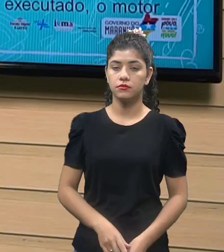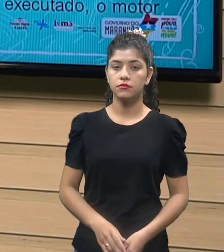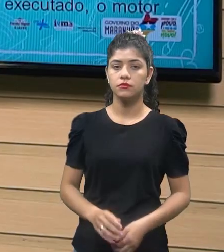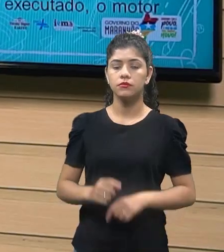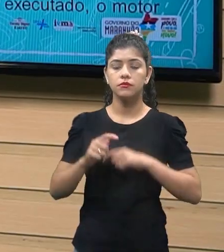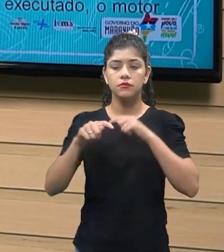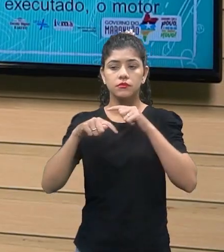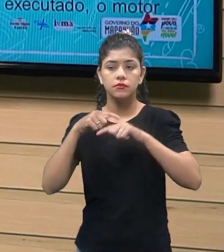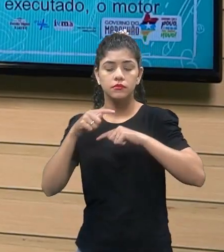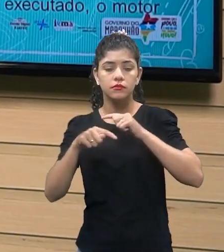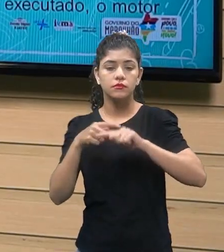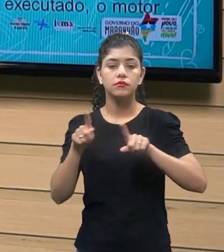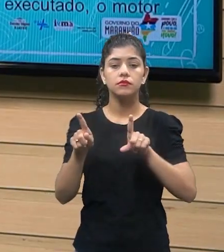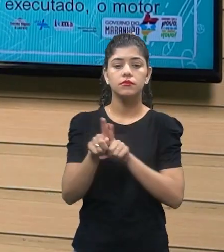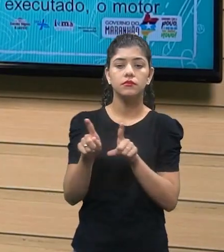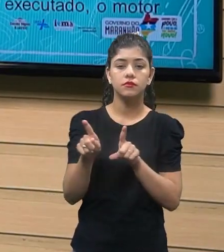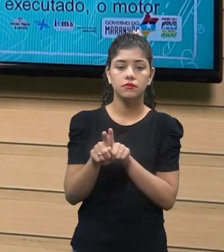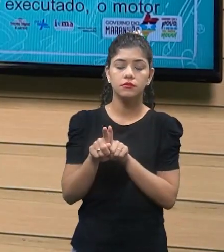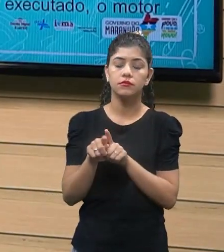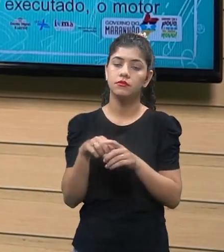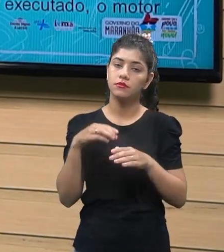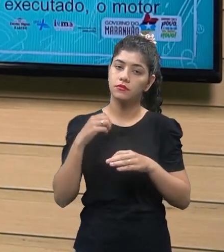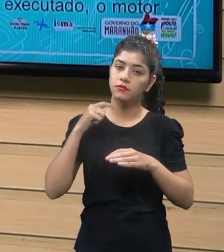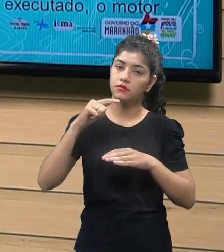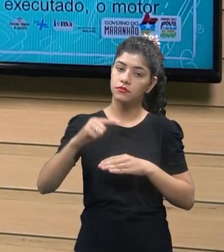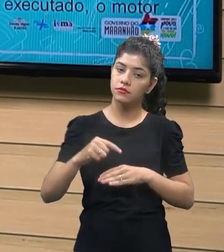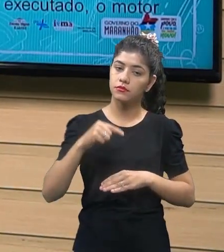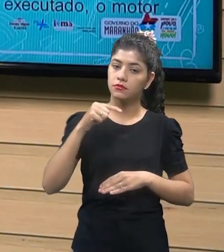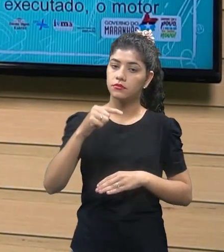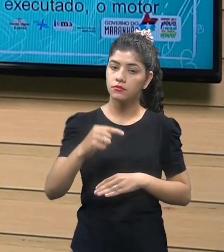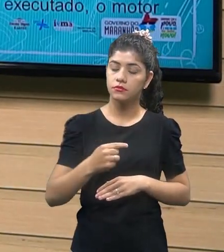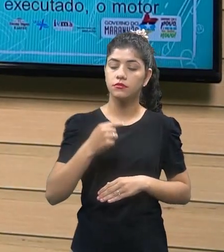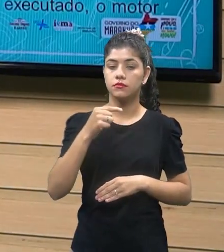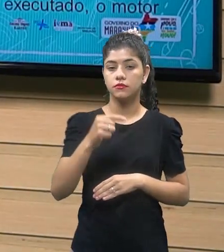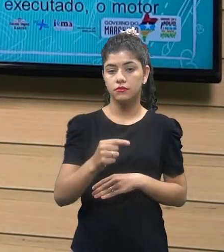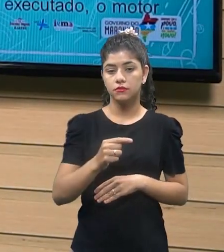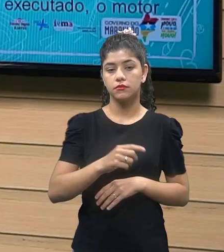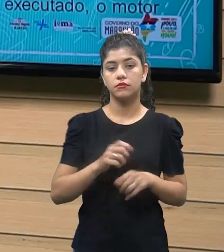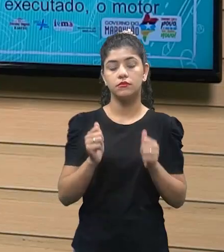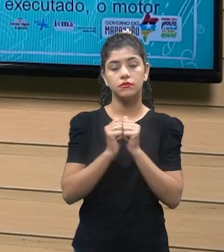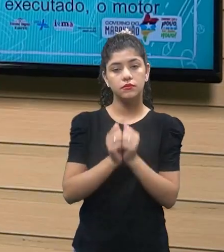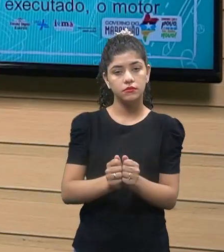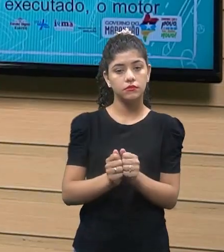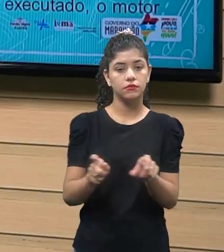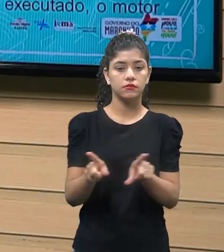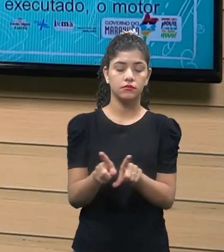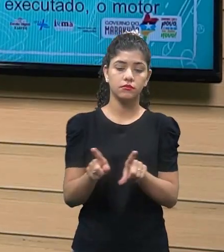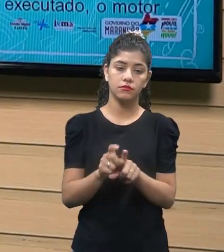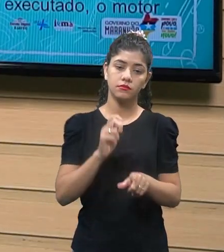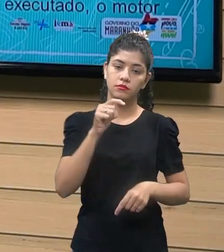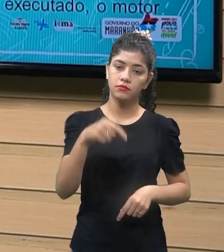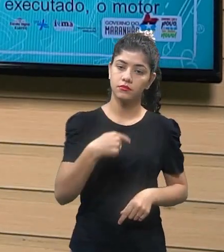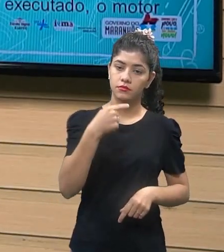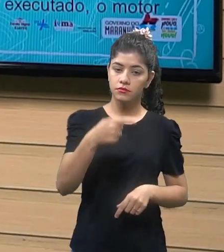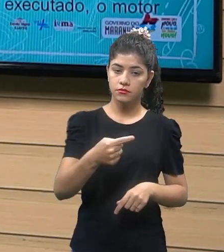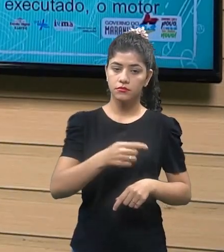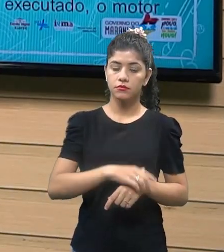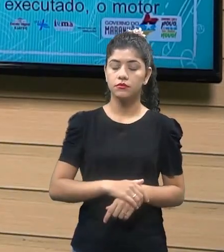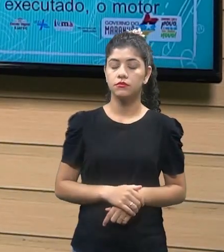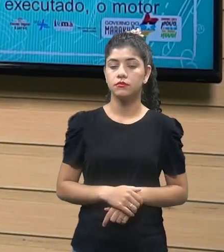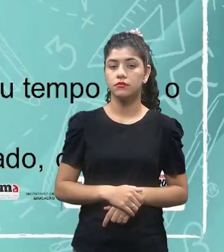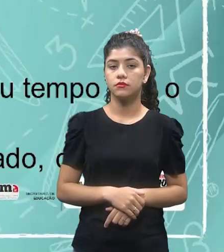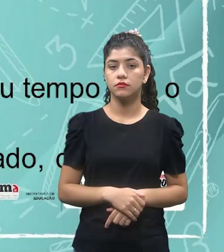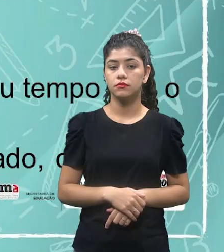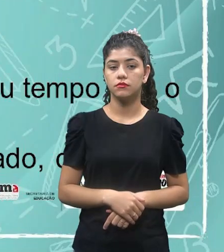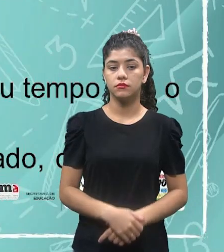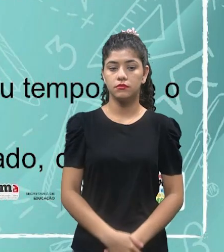outros dispositivos do robô acabem se movimentando, seja também por rotação, por deslocamento ou